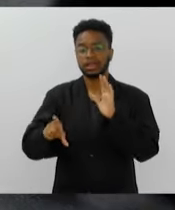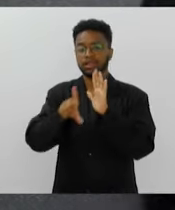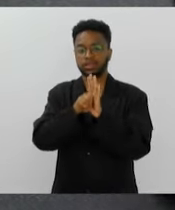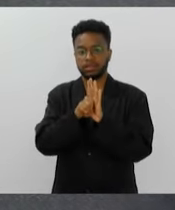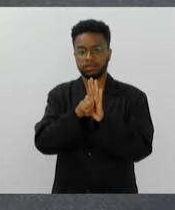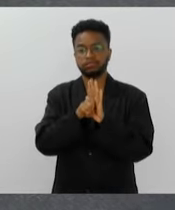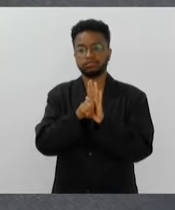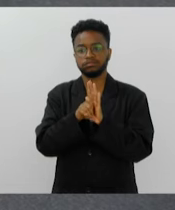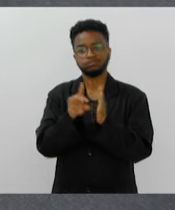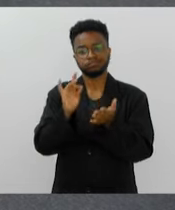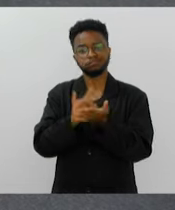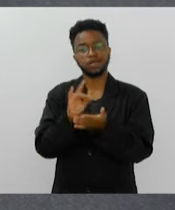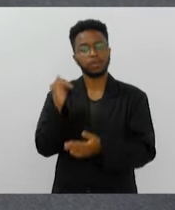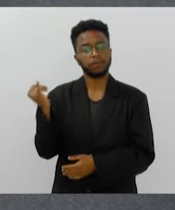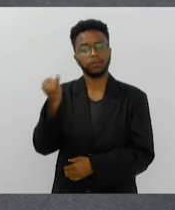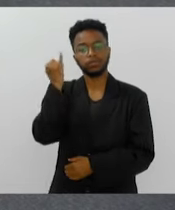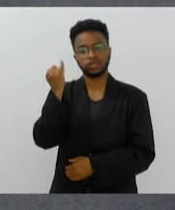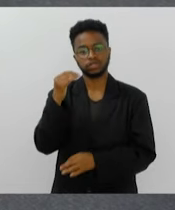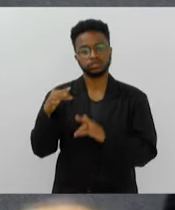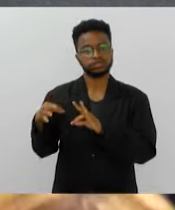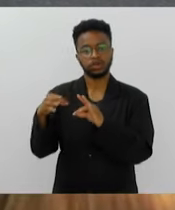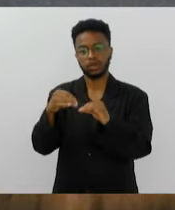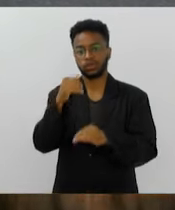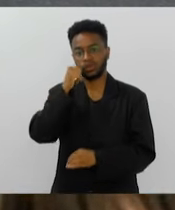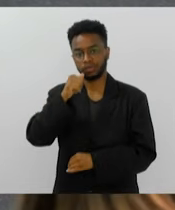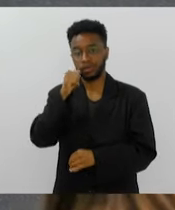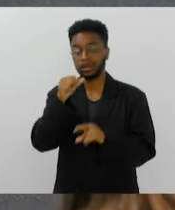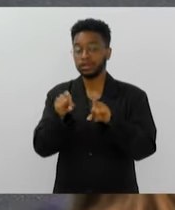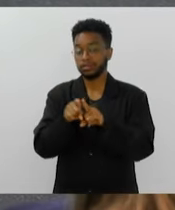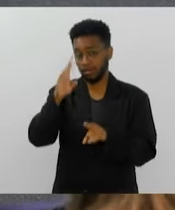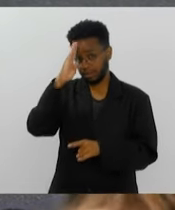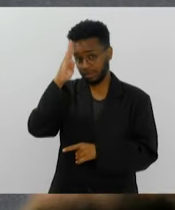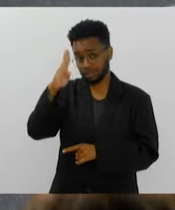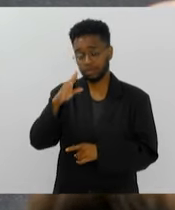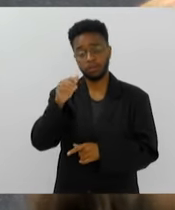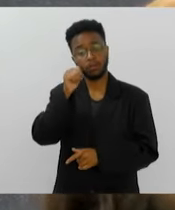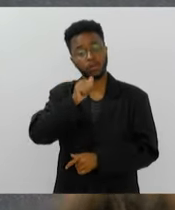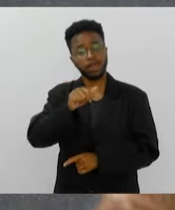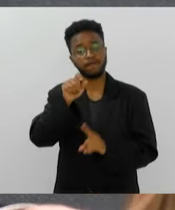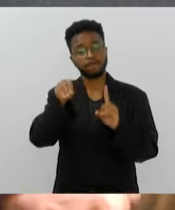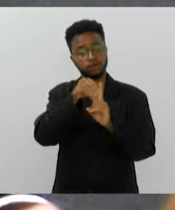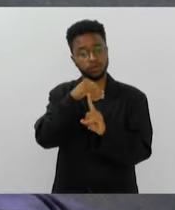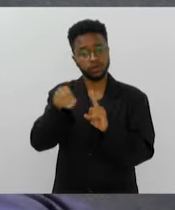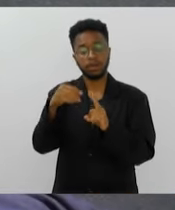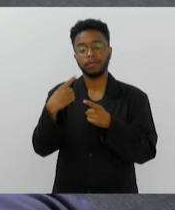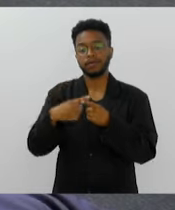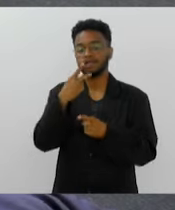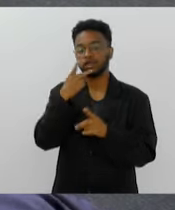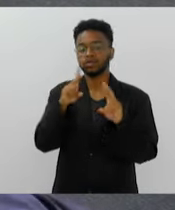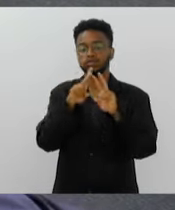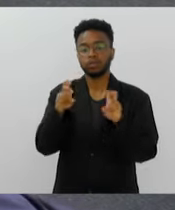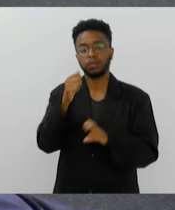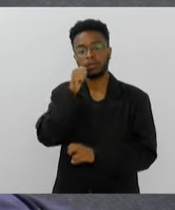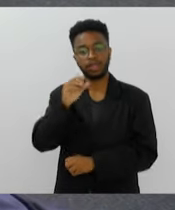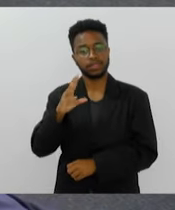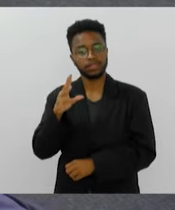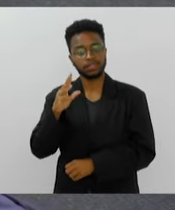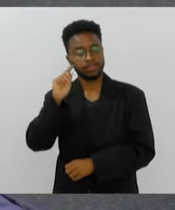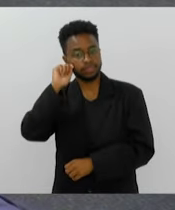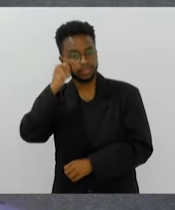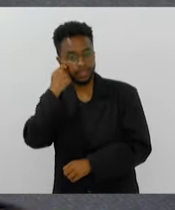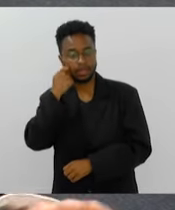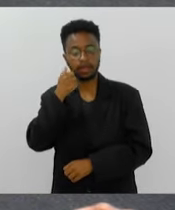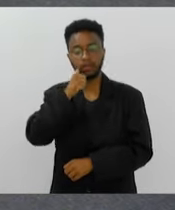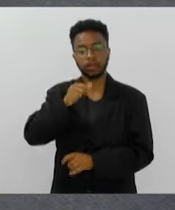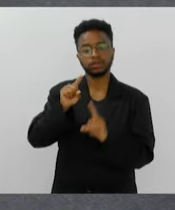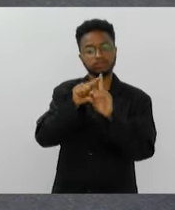um cobertor importante para todas as mulheres especialmente as mais vulneráveis fala aqui de mulheres negras mulheres gestantes